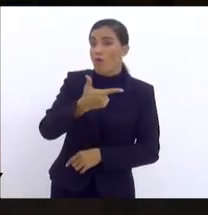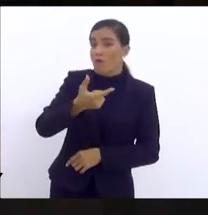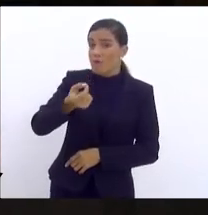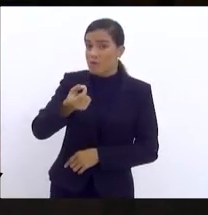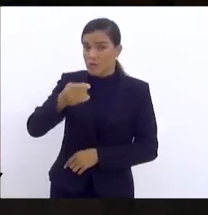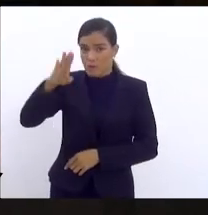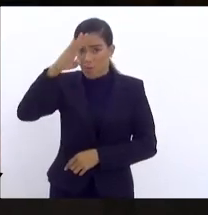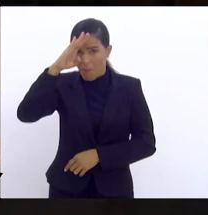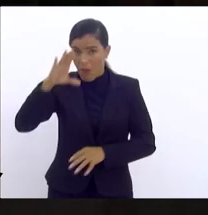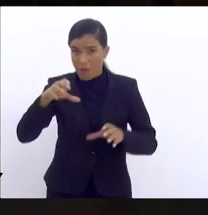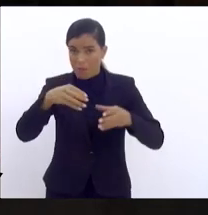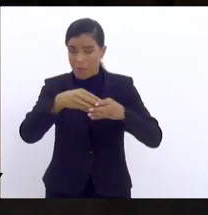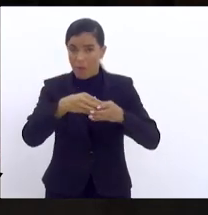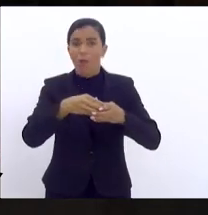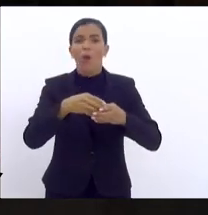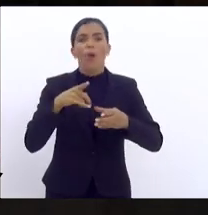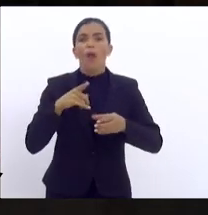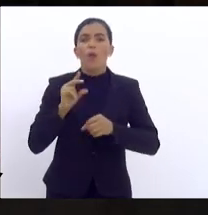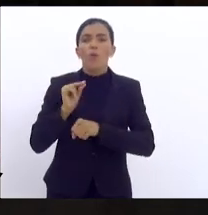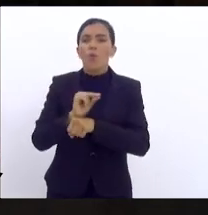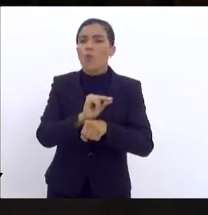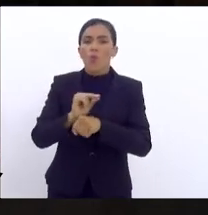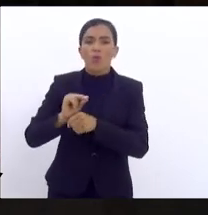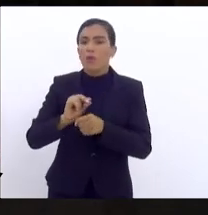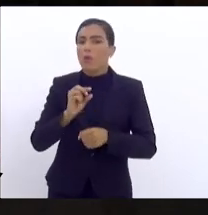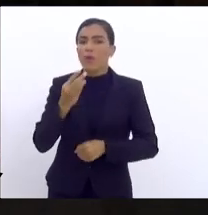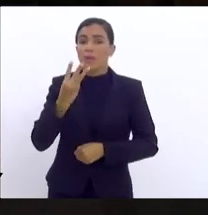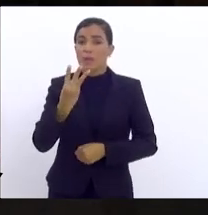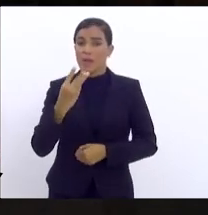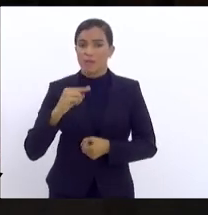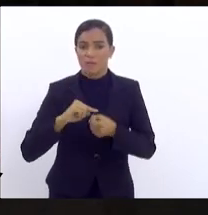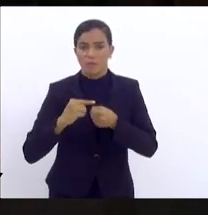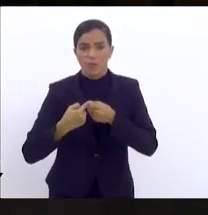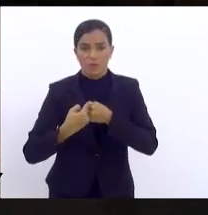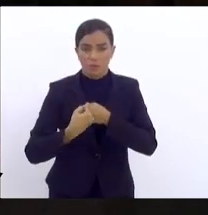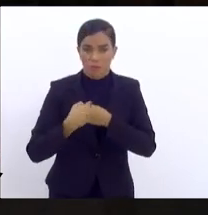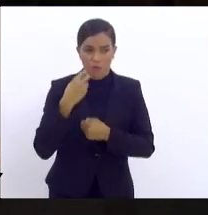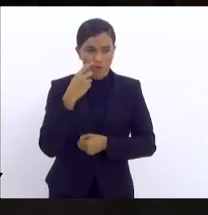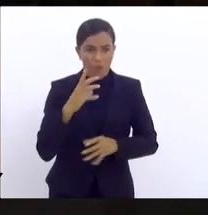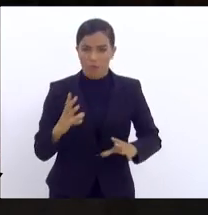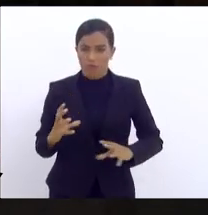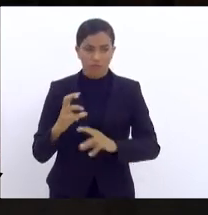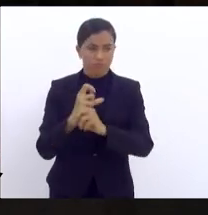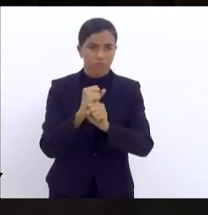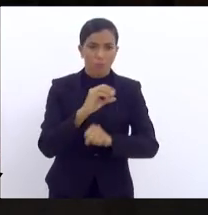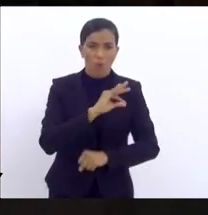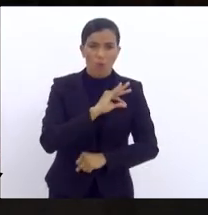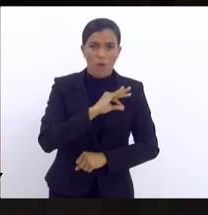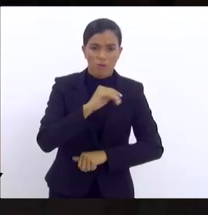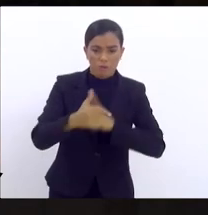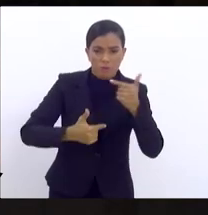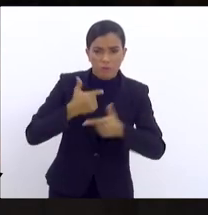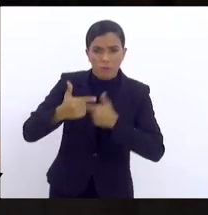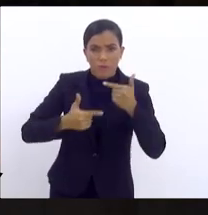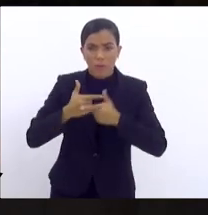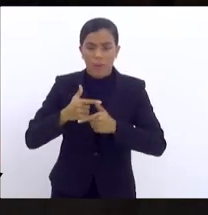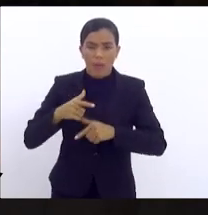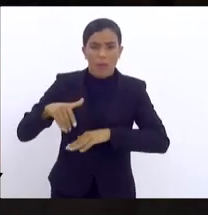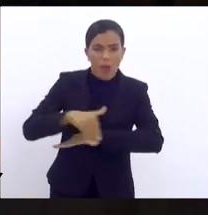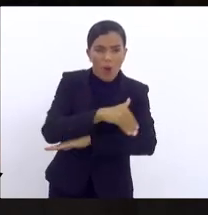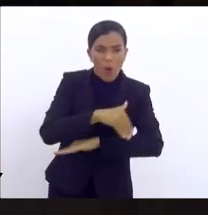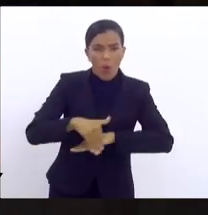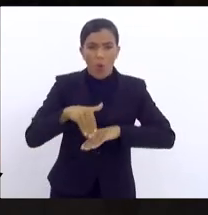Ele toma conta de três municípios né E quando a gente vê um número de policiais ativos que trabalham o número de policiais na rua